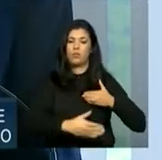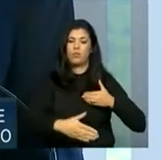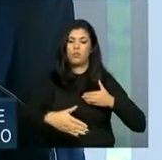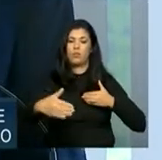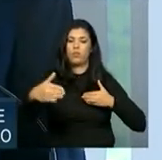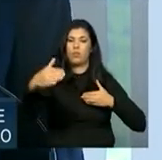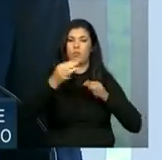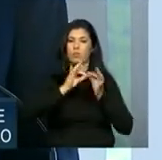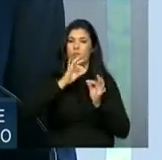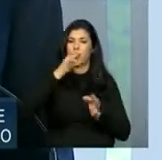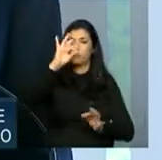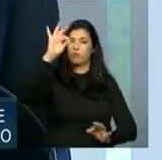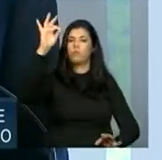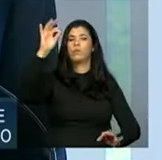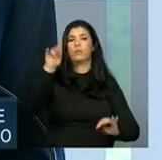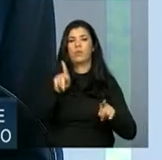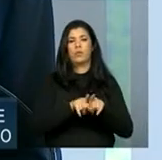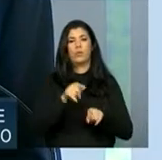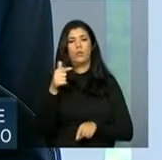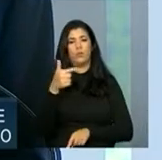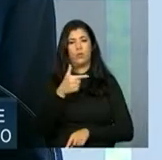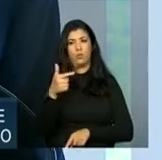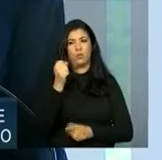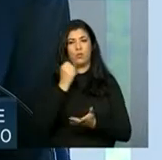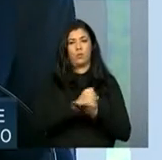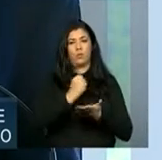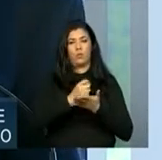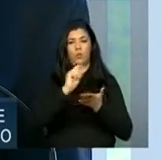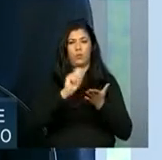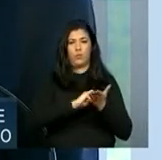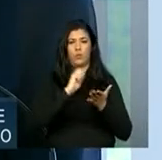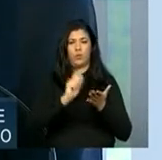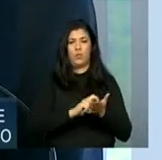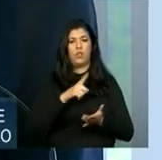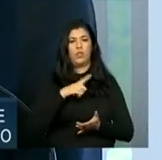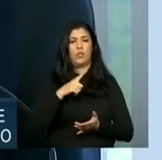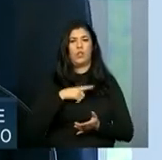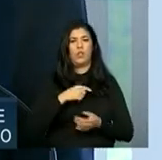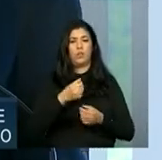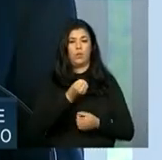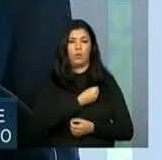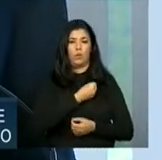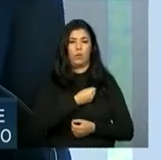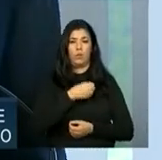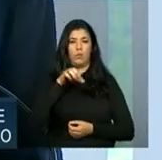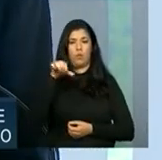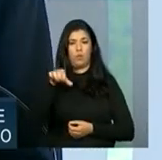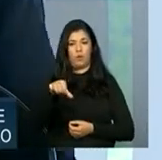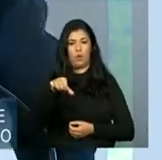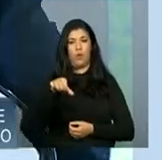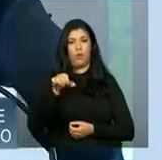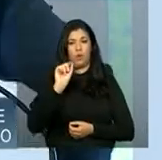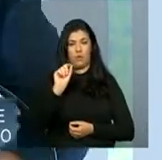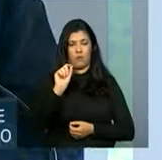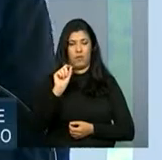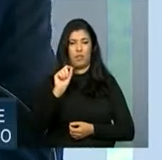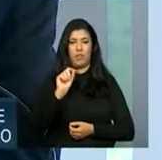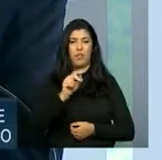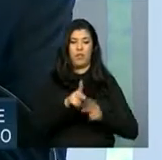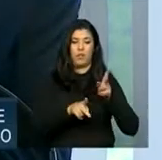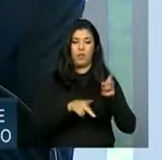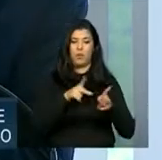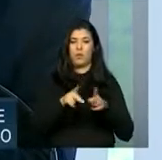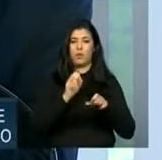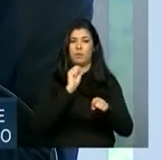o segundo também extremamente importante e a linha 9 da CPTM o trem para em Grajaú